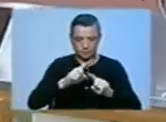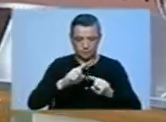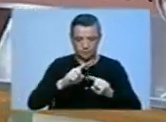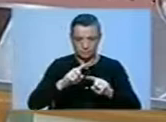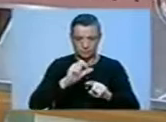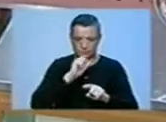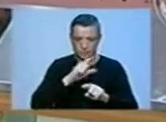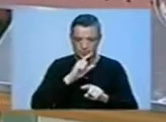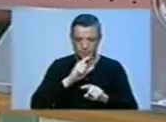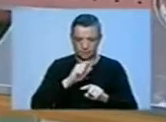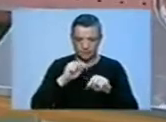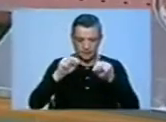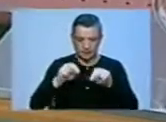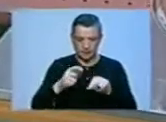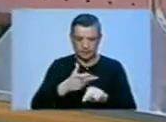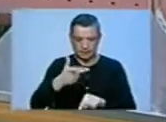voava